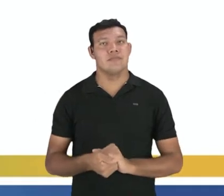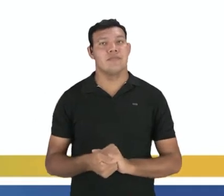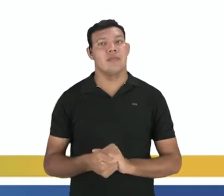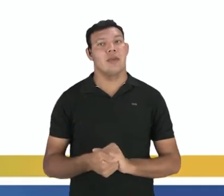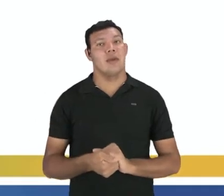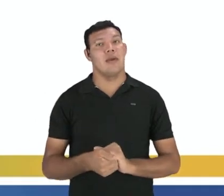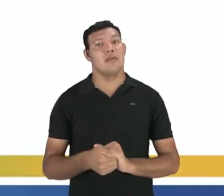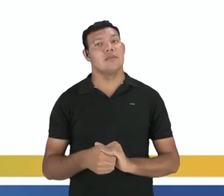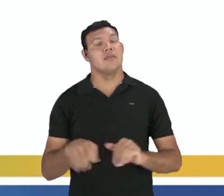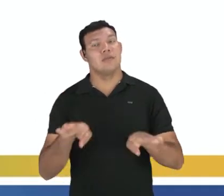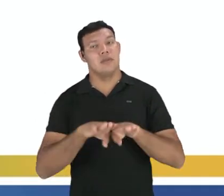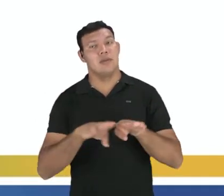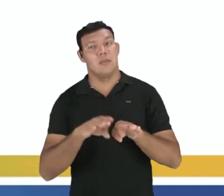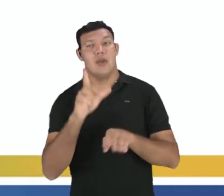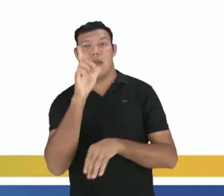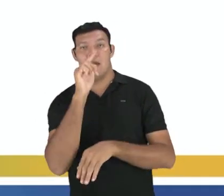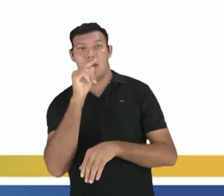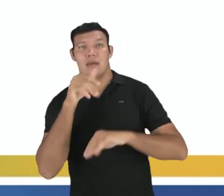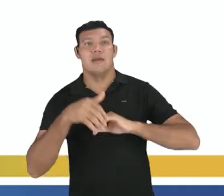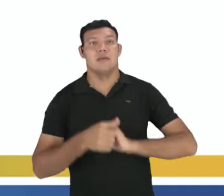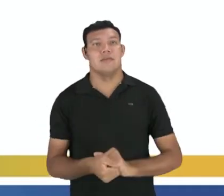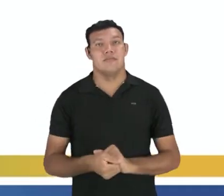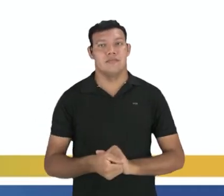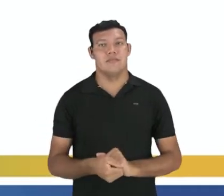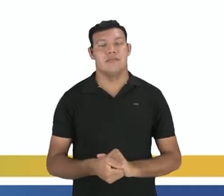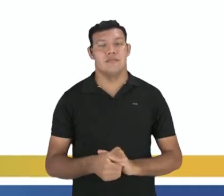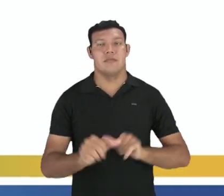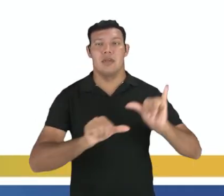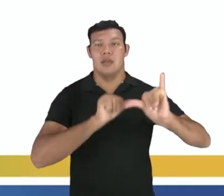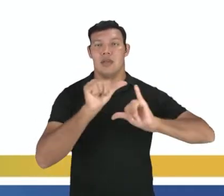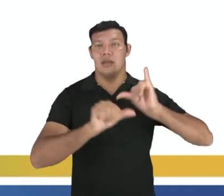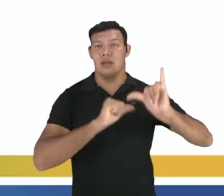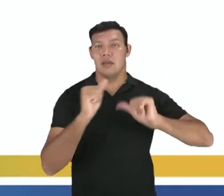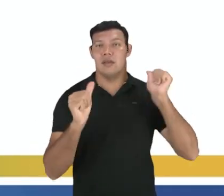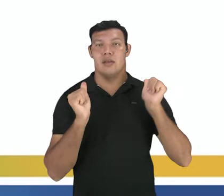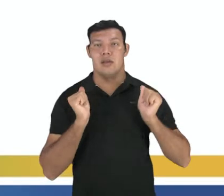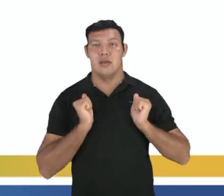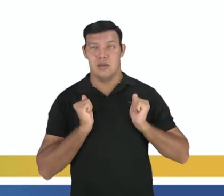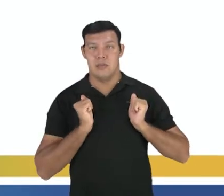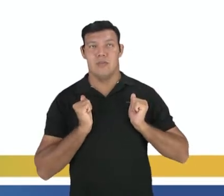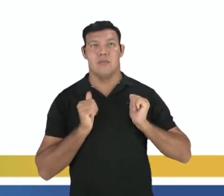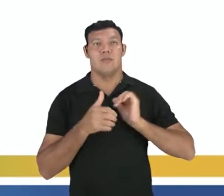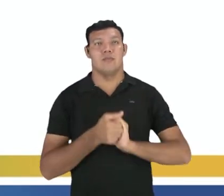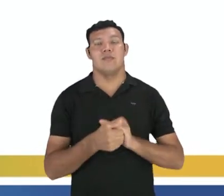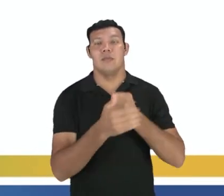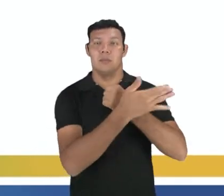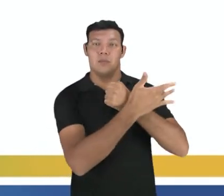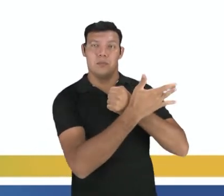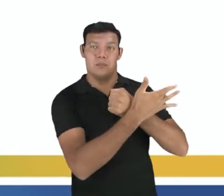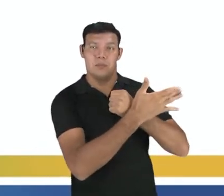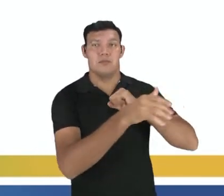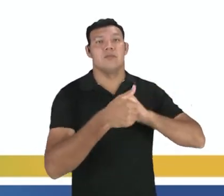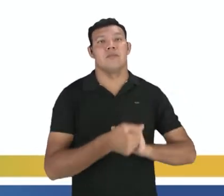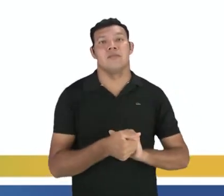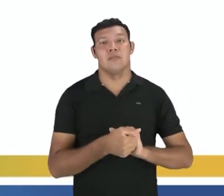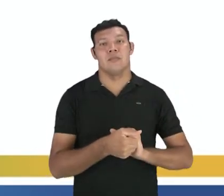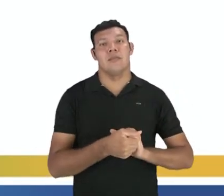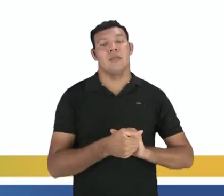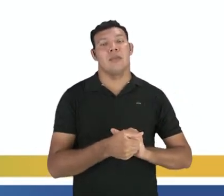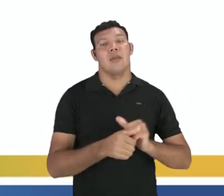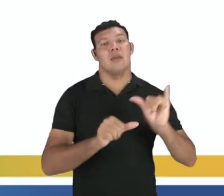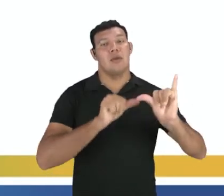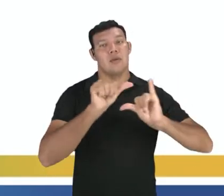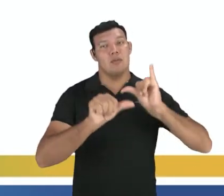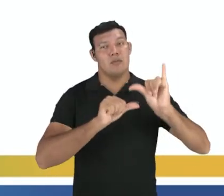a água, ok? Então, nós temos aqui toda a reação de neutralização, nós teremos ácido